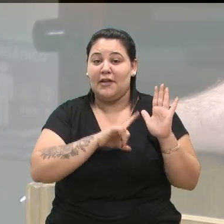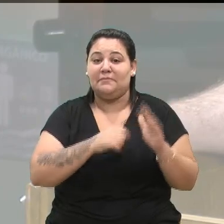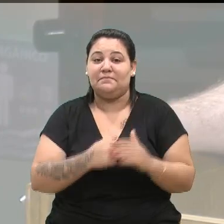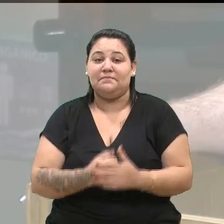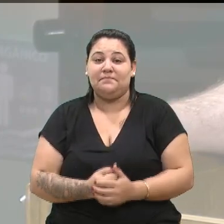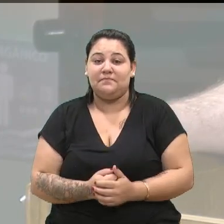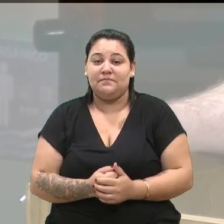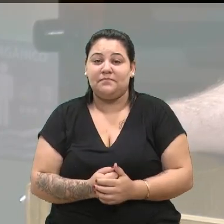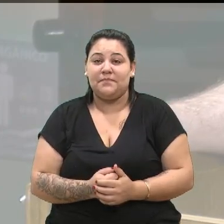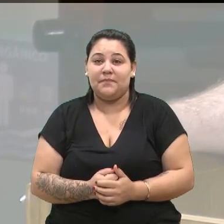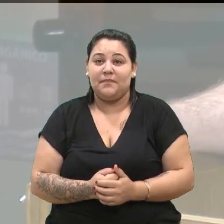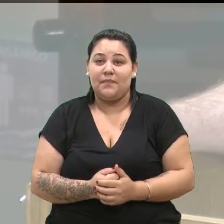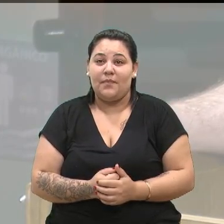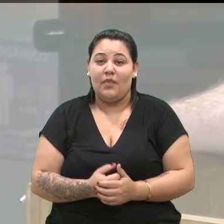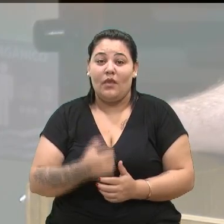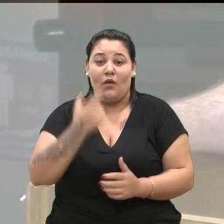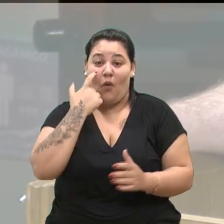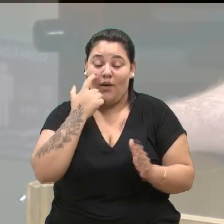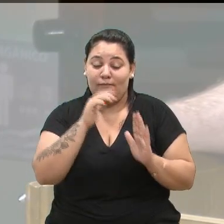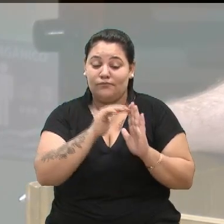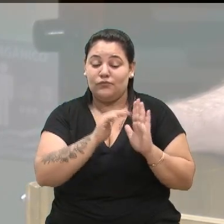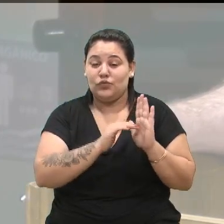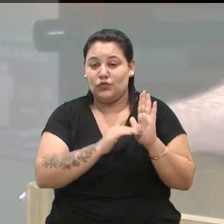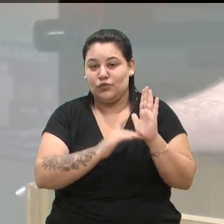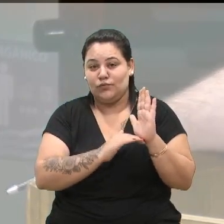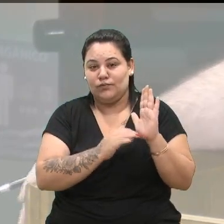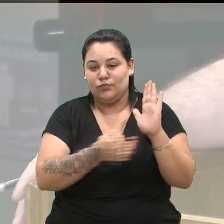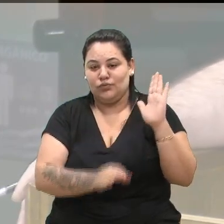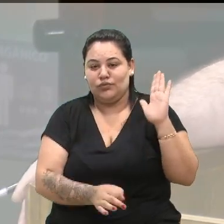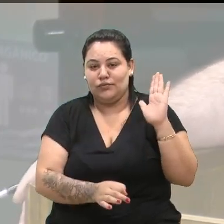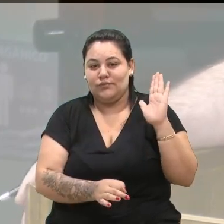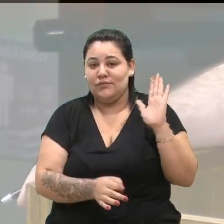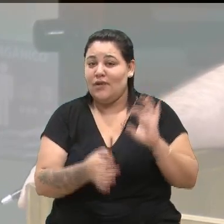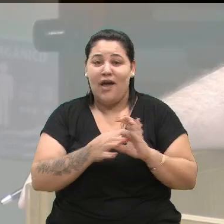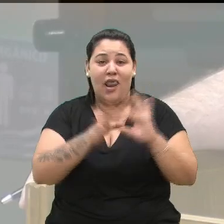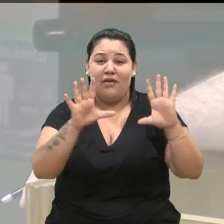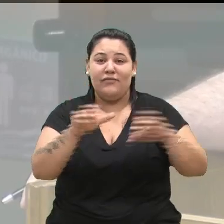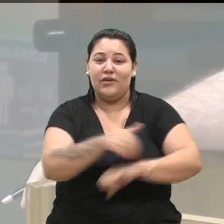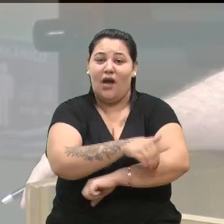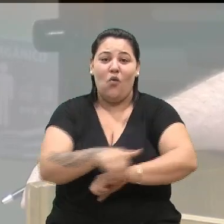Observem a lista extensa que tem e estava solto nas ruas.